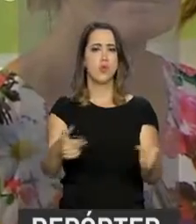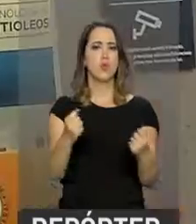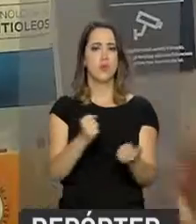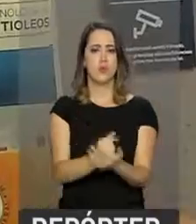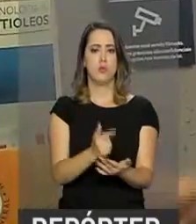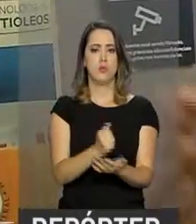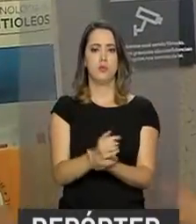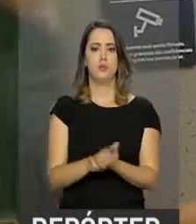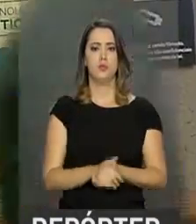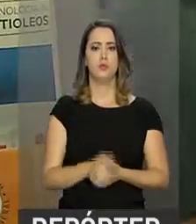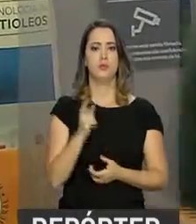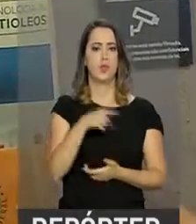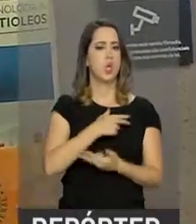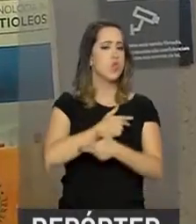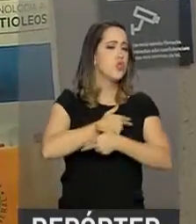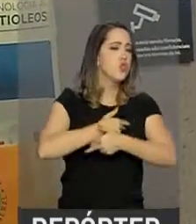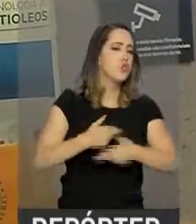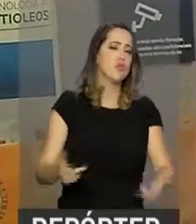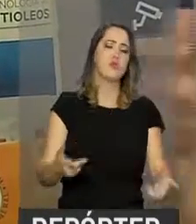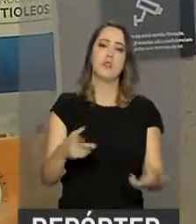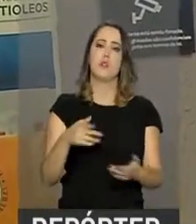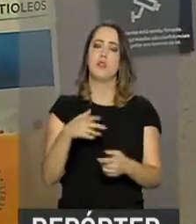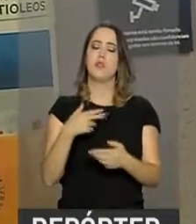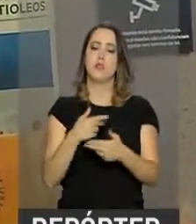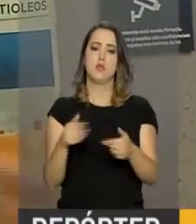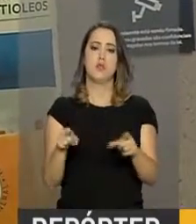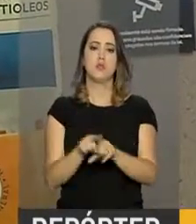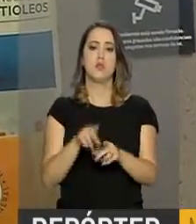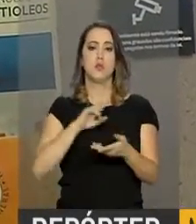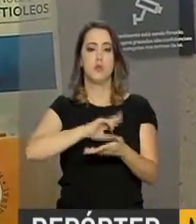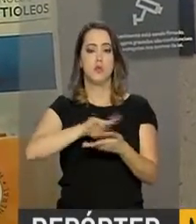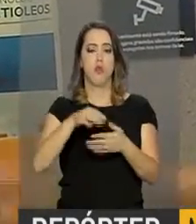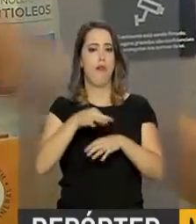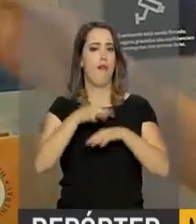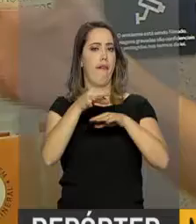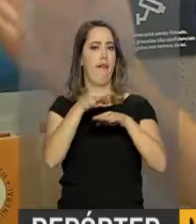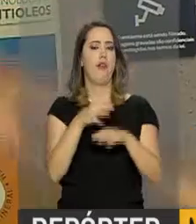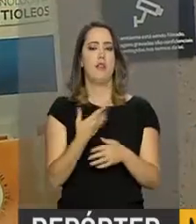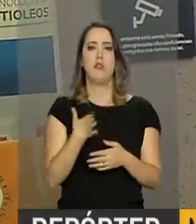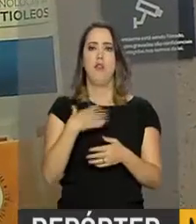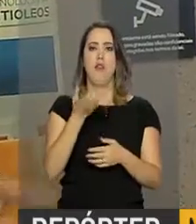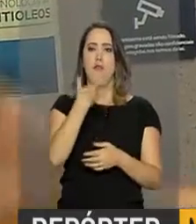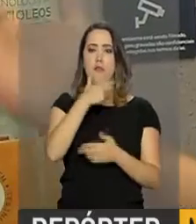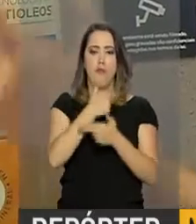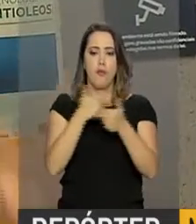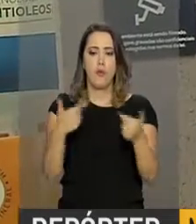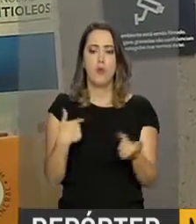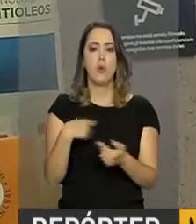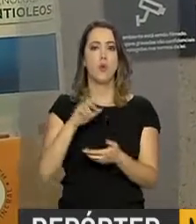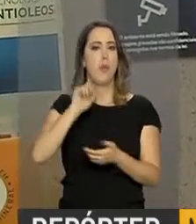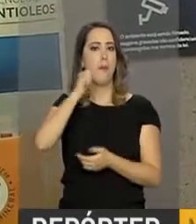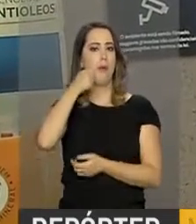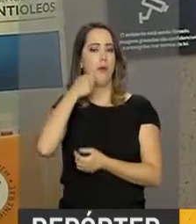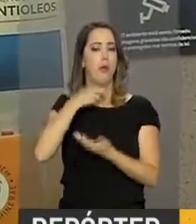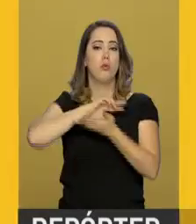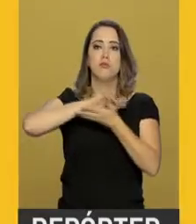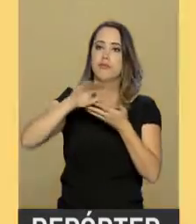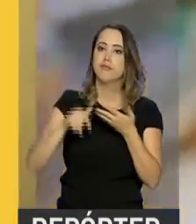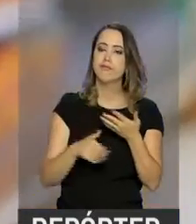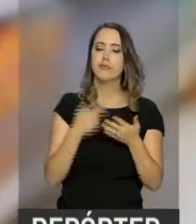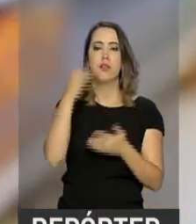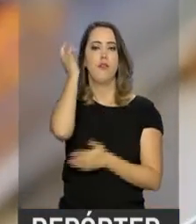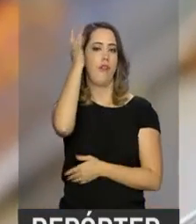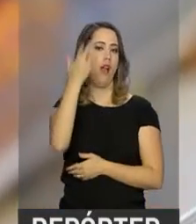cliente, né? Eletrônico, ferramentas, hortifruti, carnes, padaria, etc. Facilita.